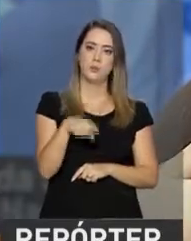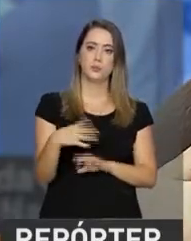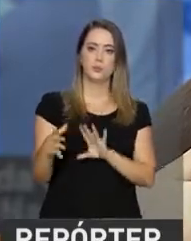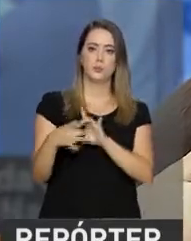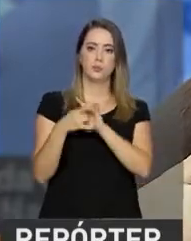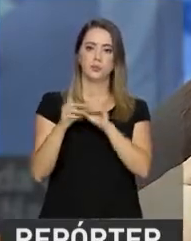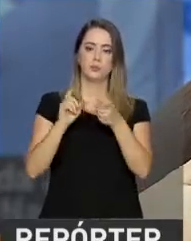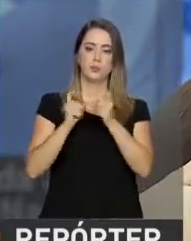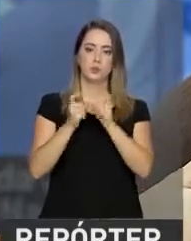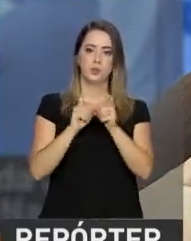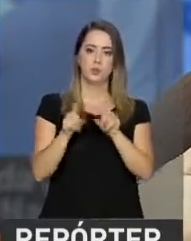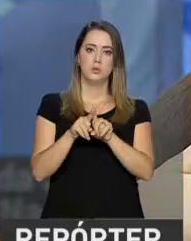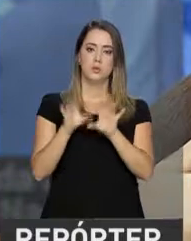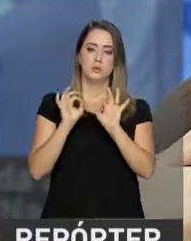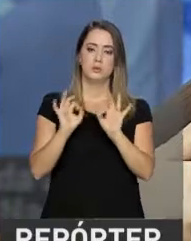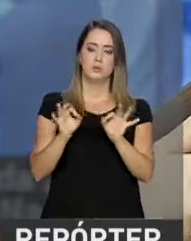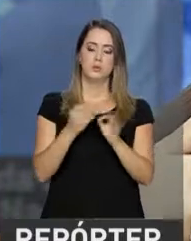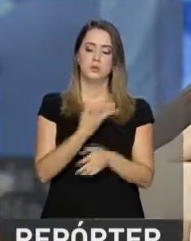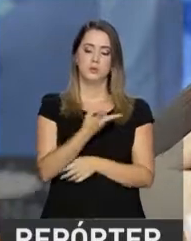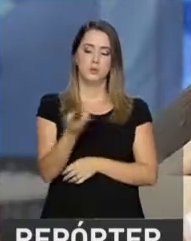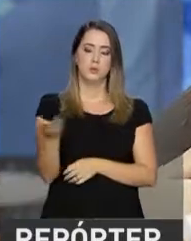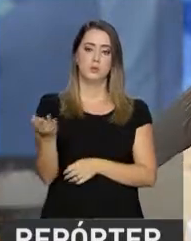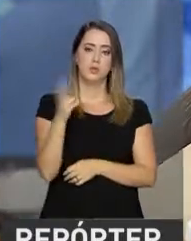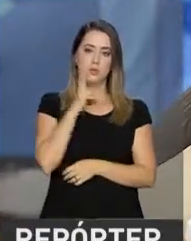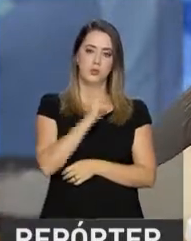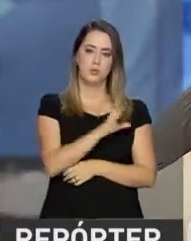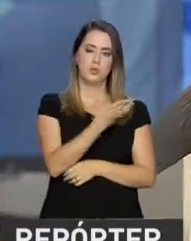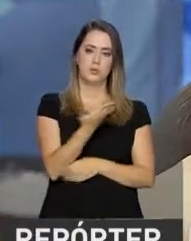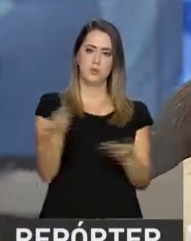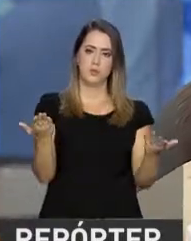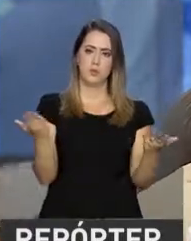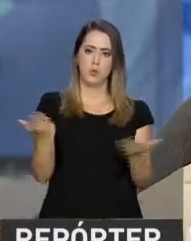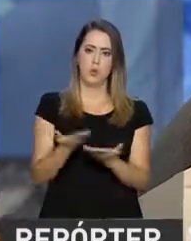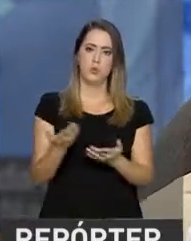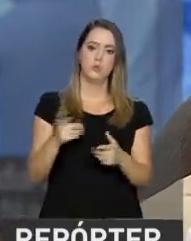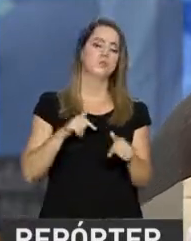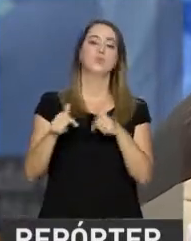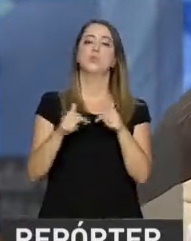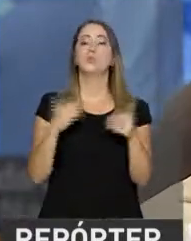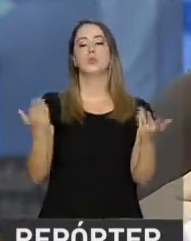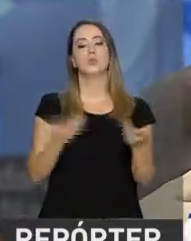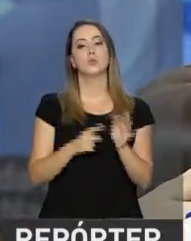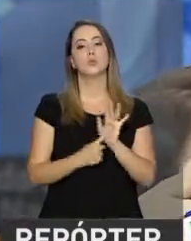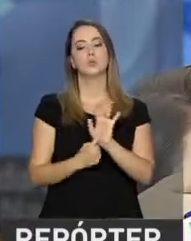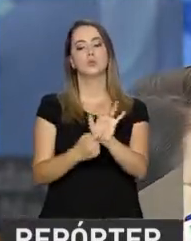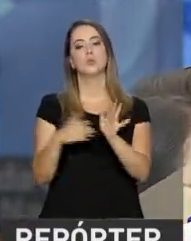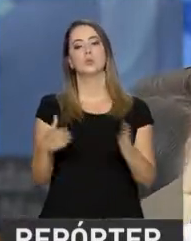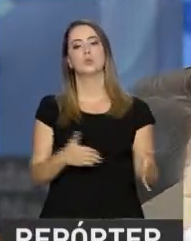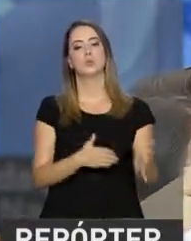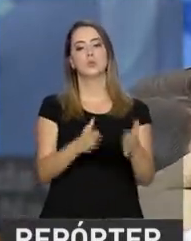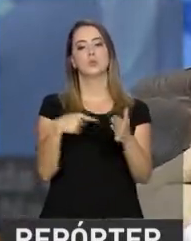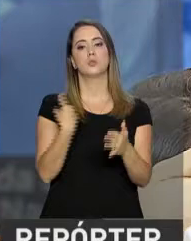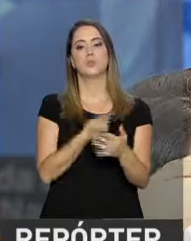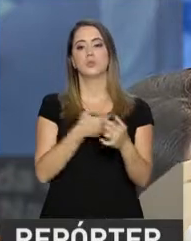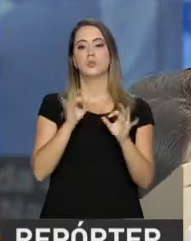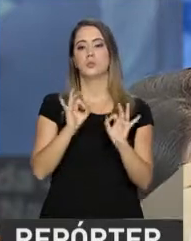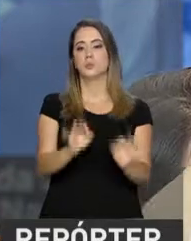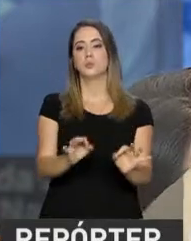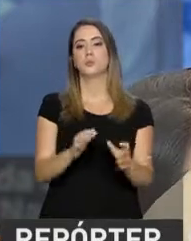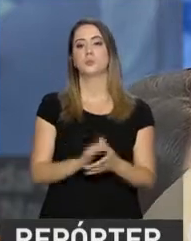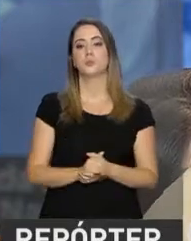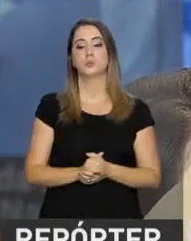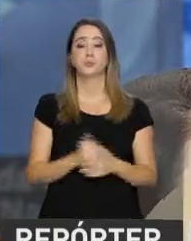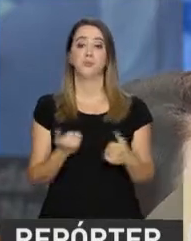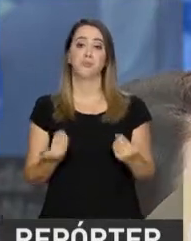princípio de mudança vocês acabaram de ver inclusive ações hoje que aconteceram hoje que aponta um caminho que nós estamos na direção certa